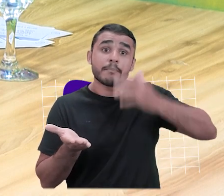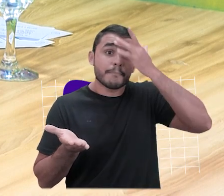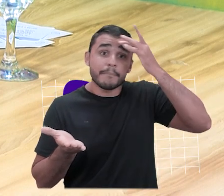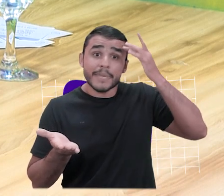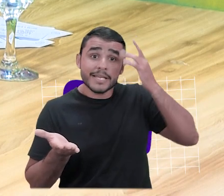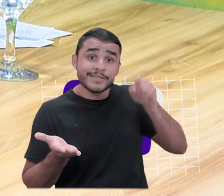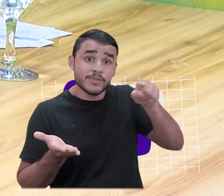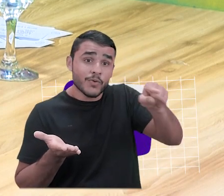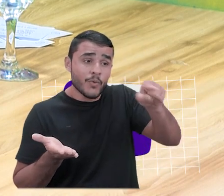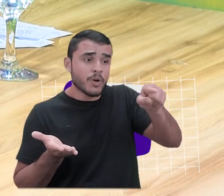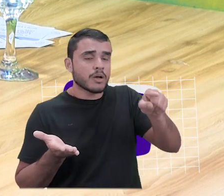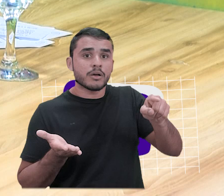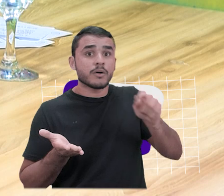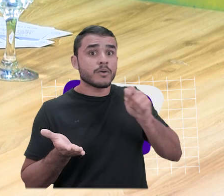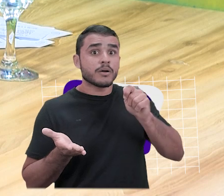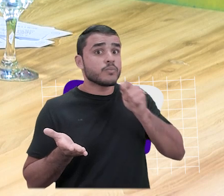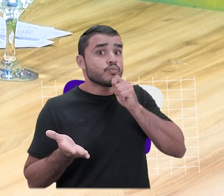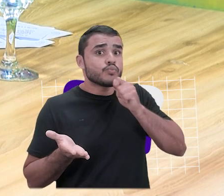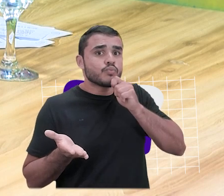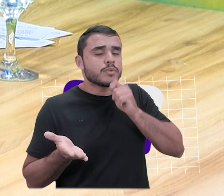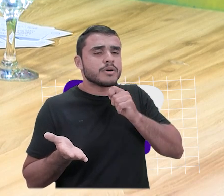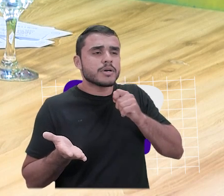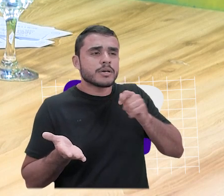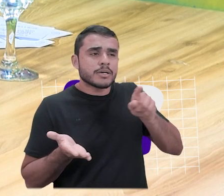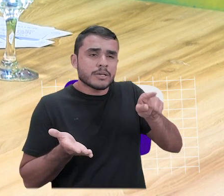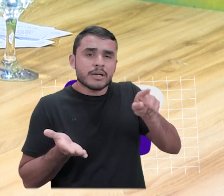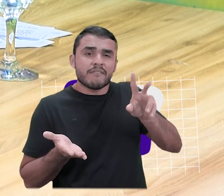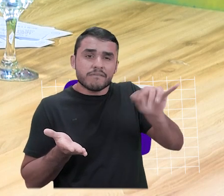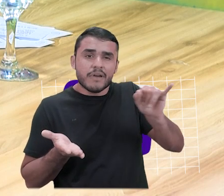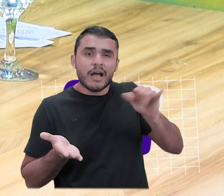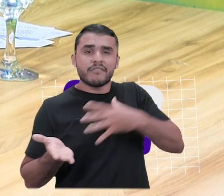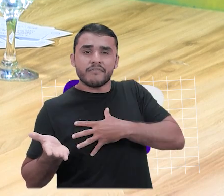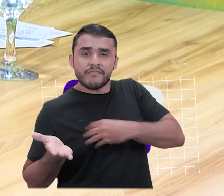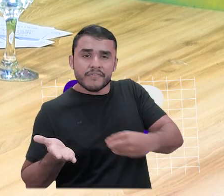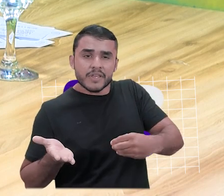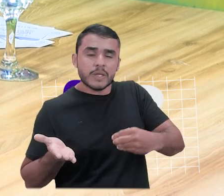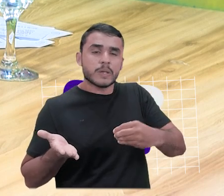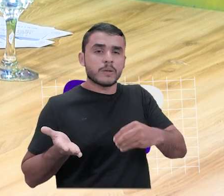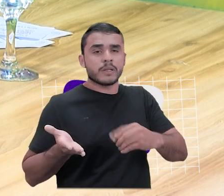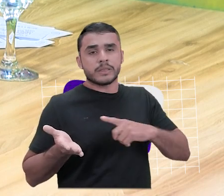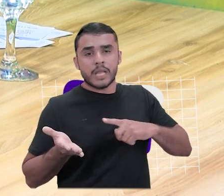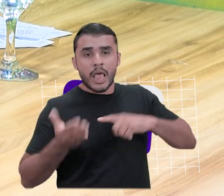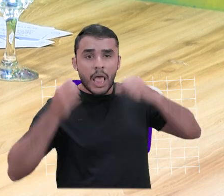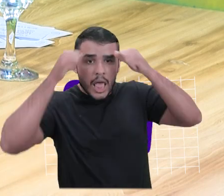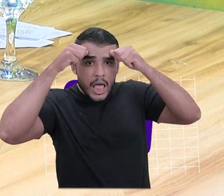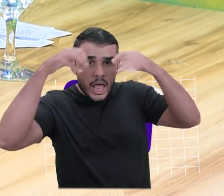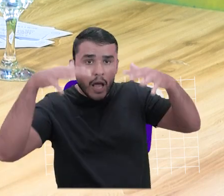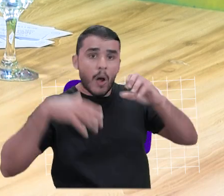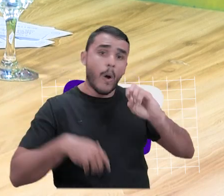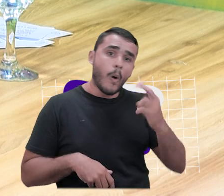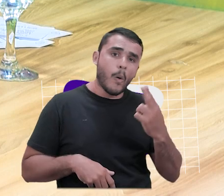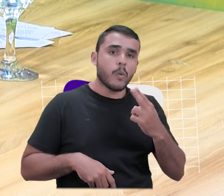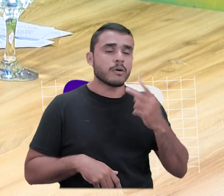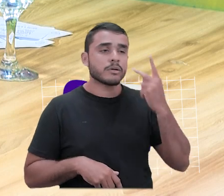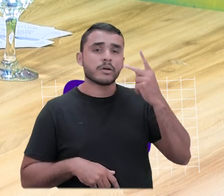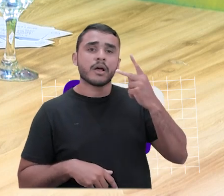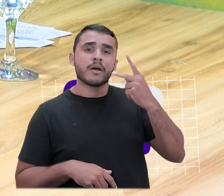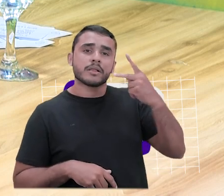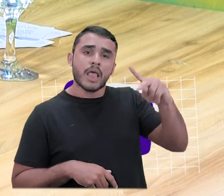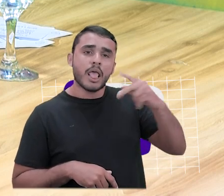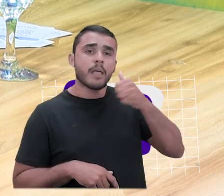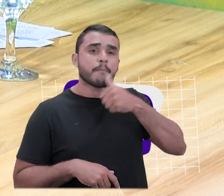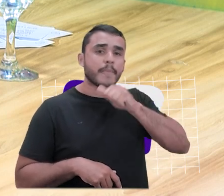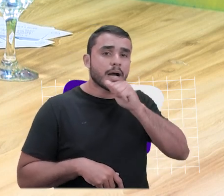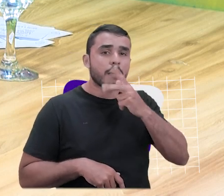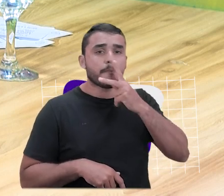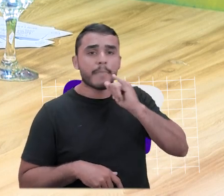agora uma jornada parecida com a de vocês, uma pessoa com TEA, um pai e uma mãe, o que você diria nessa carta